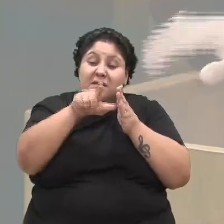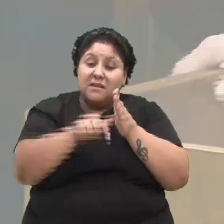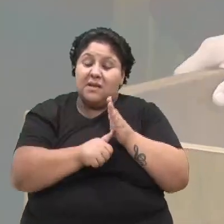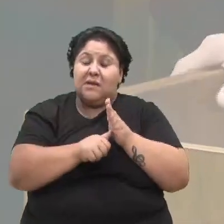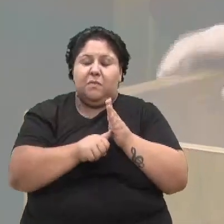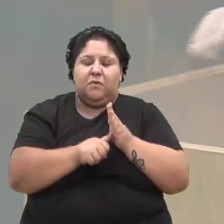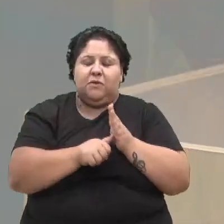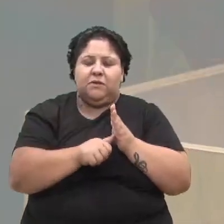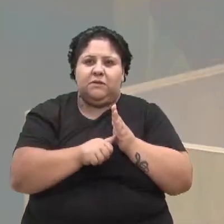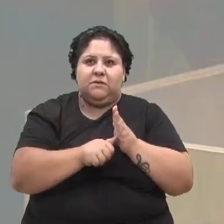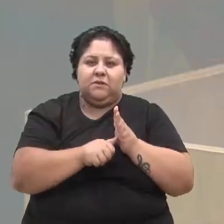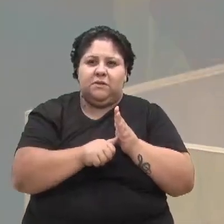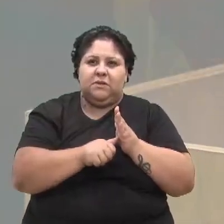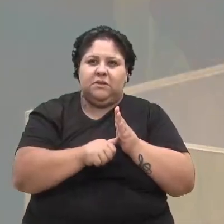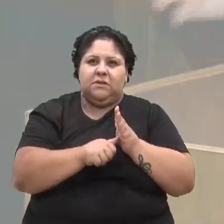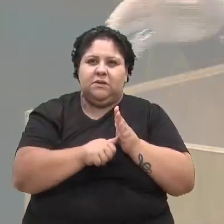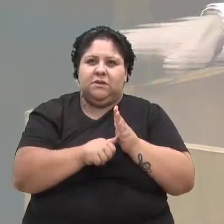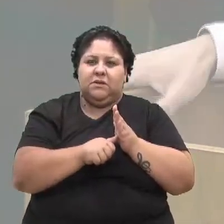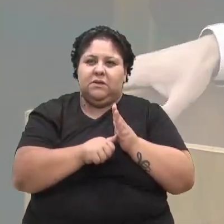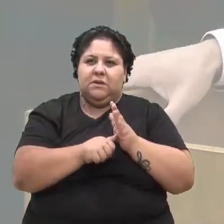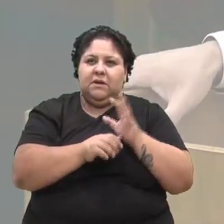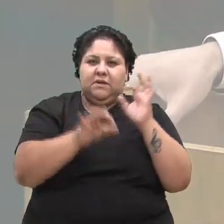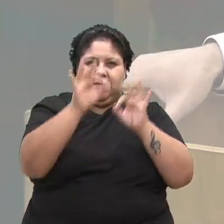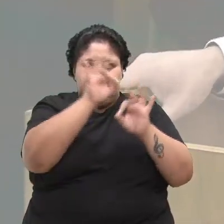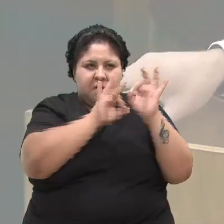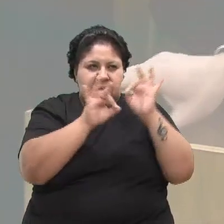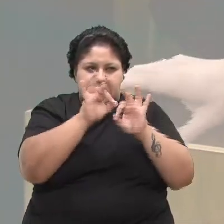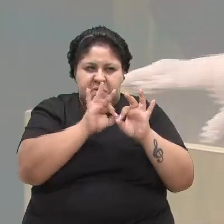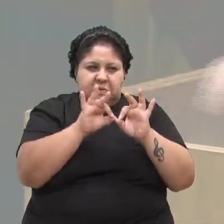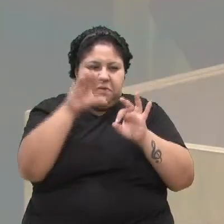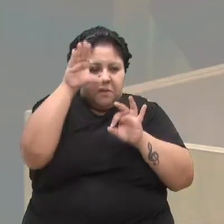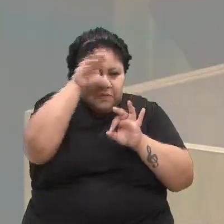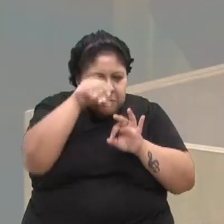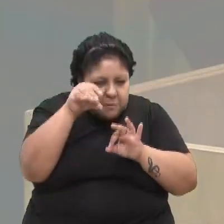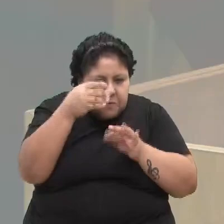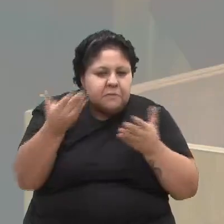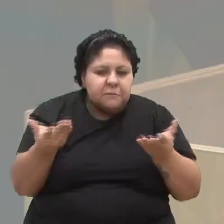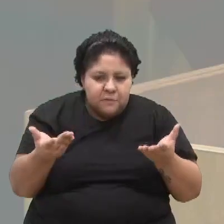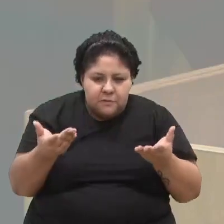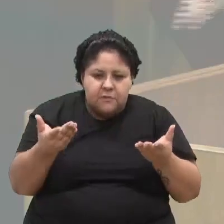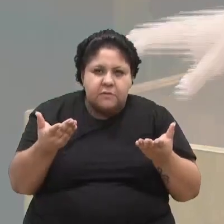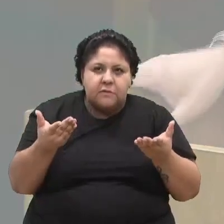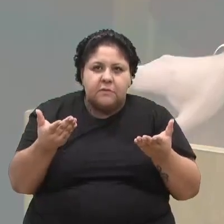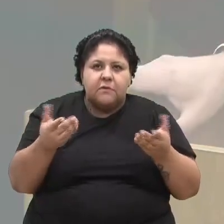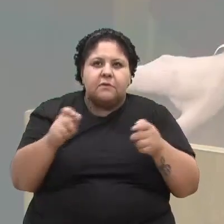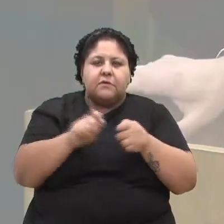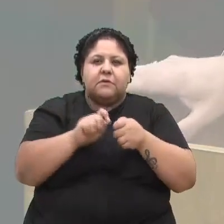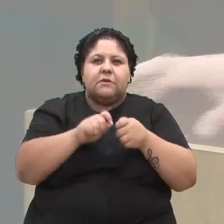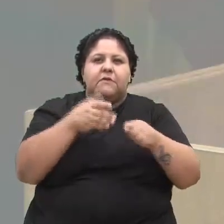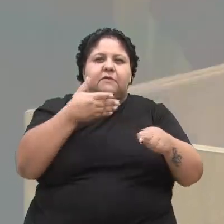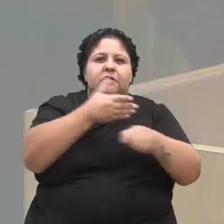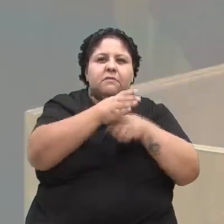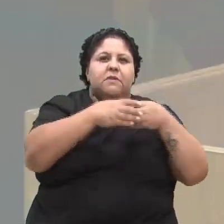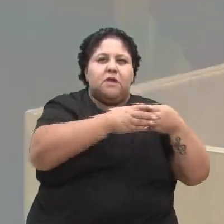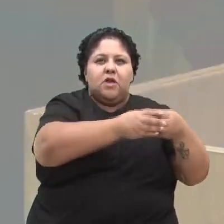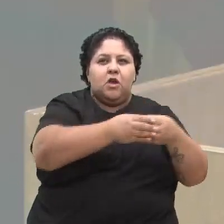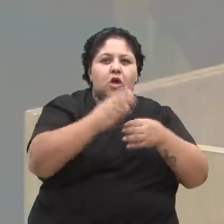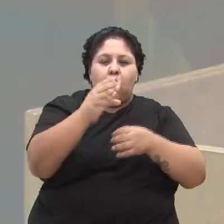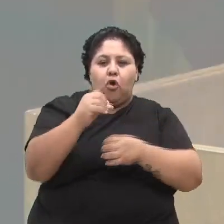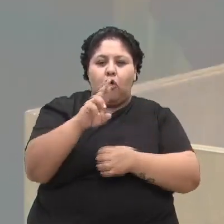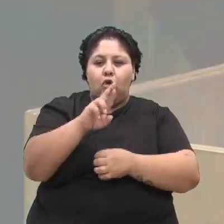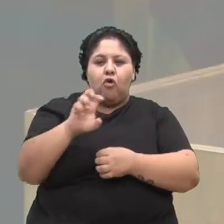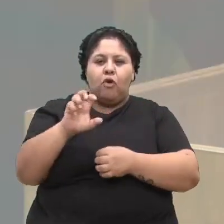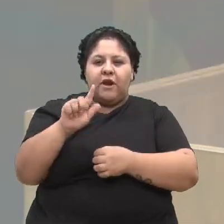esses trâmites que estão aí acontecendo, envolveu a Corregedoria do município e também